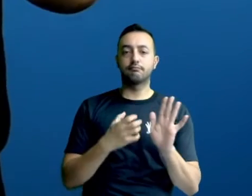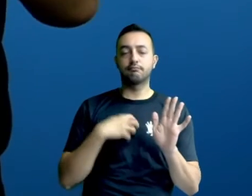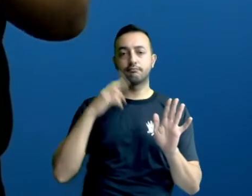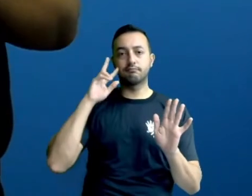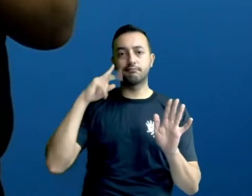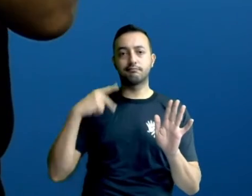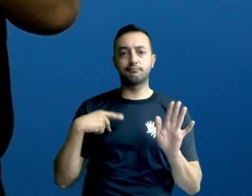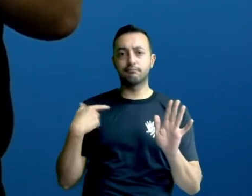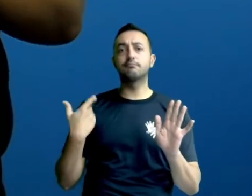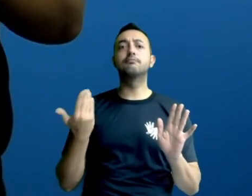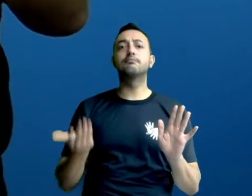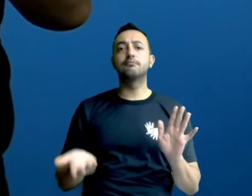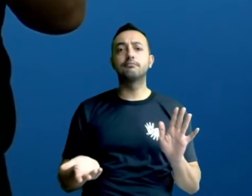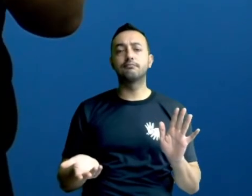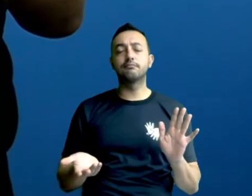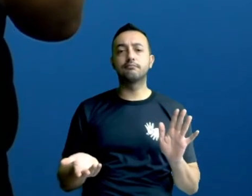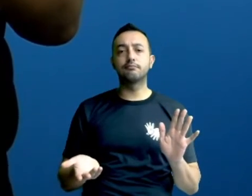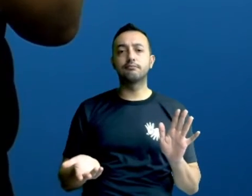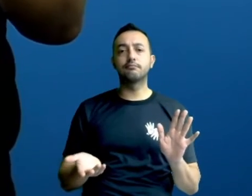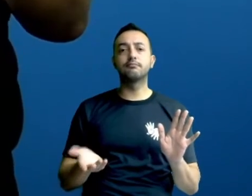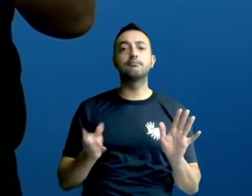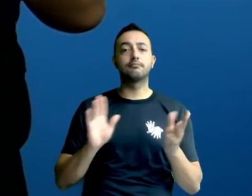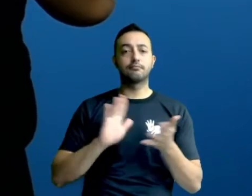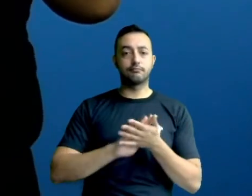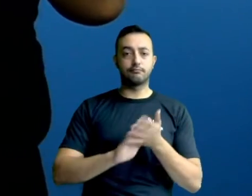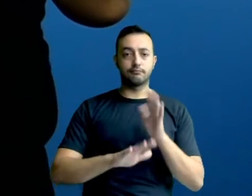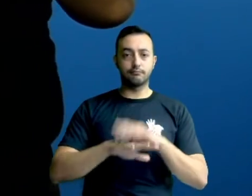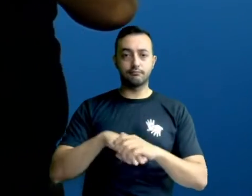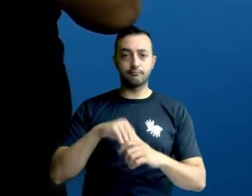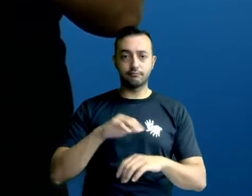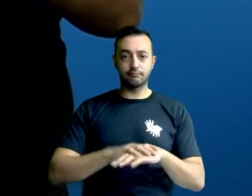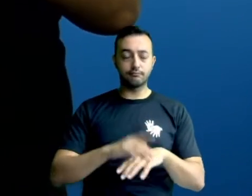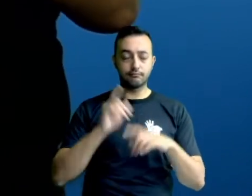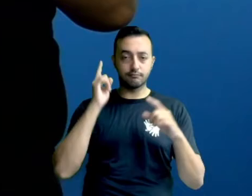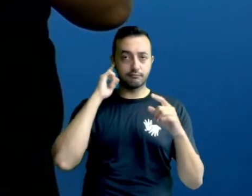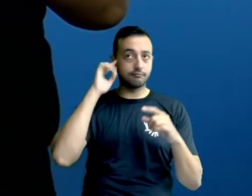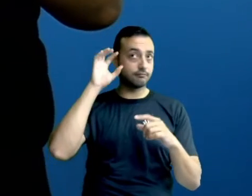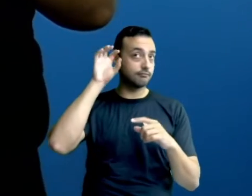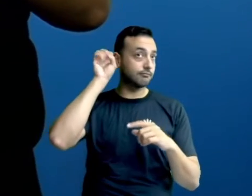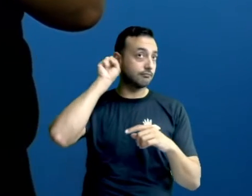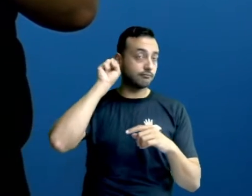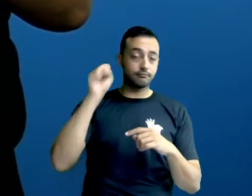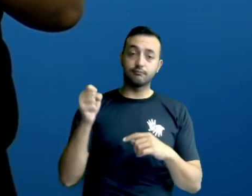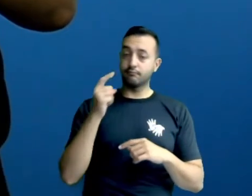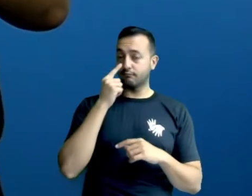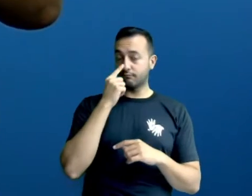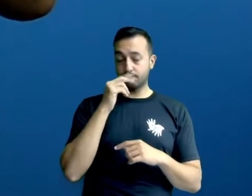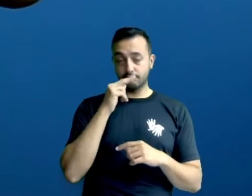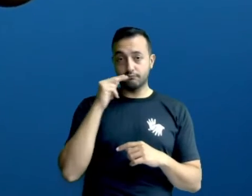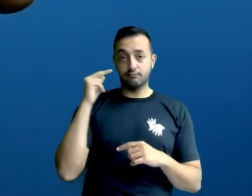E quais são eles, professor? Tato, audição,